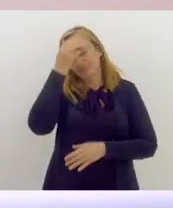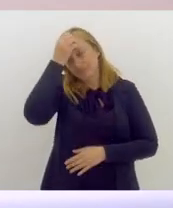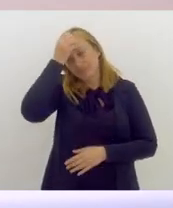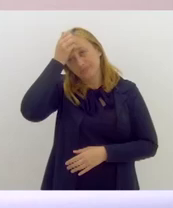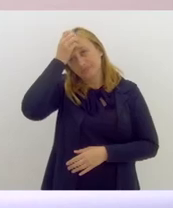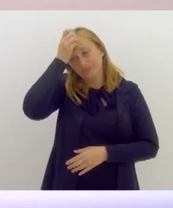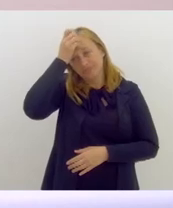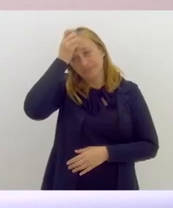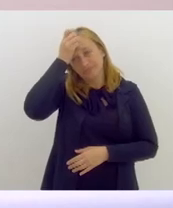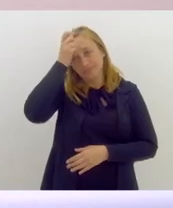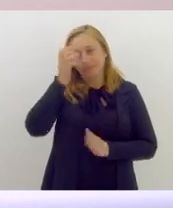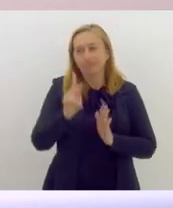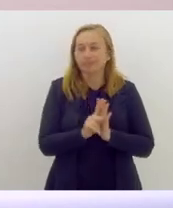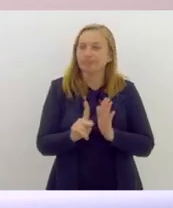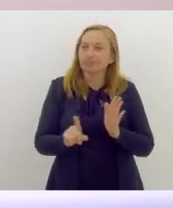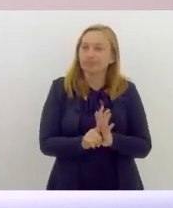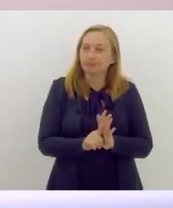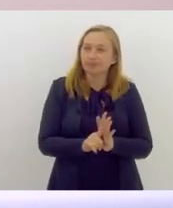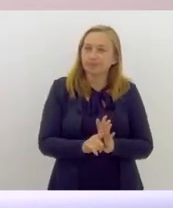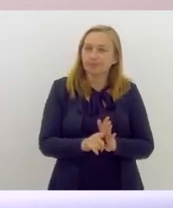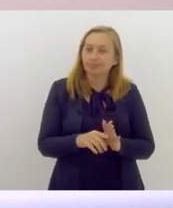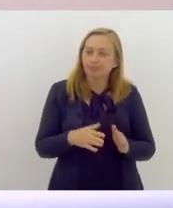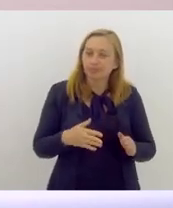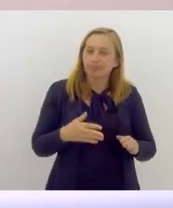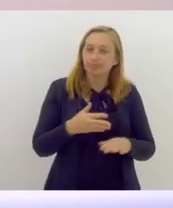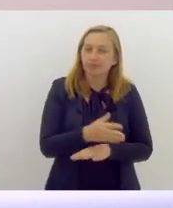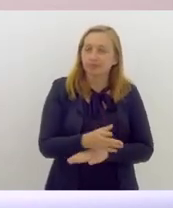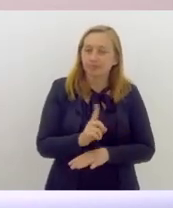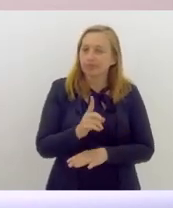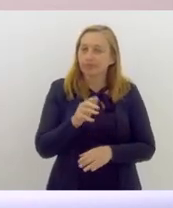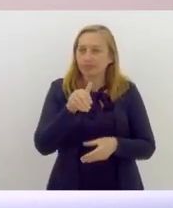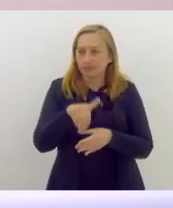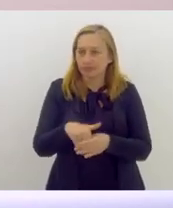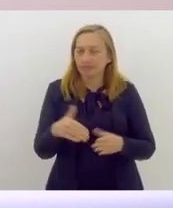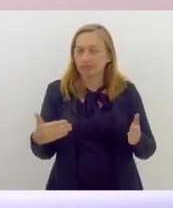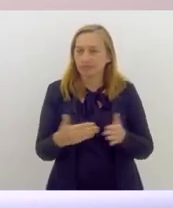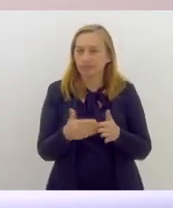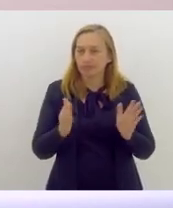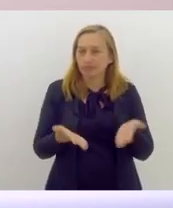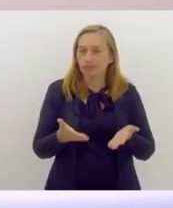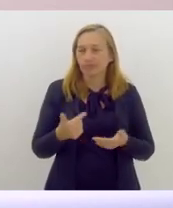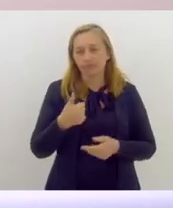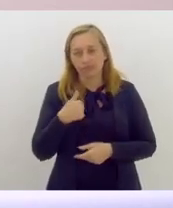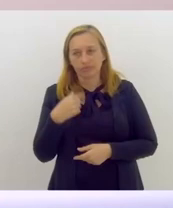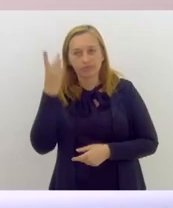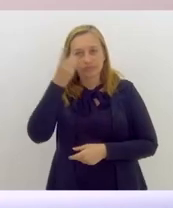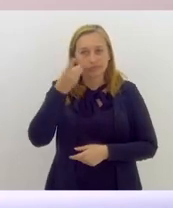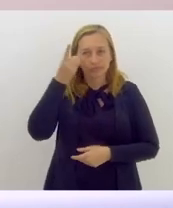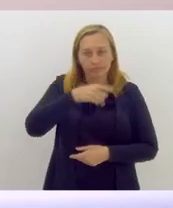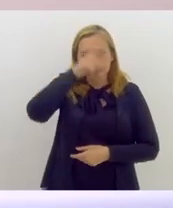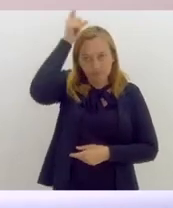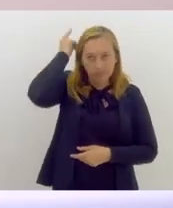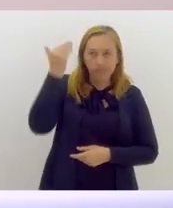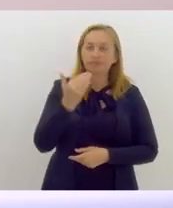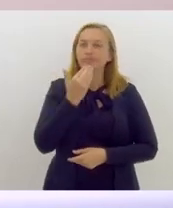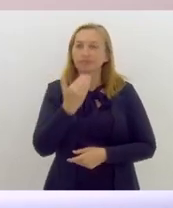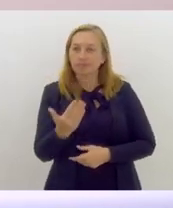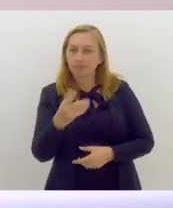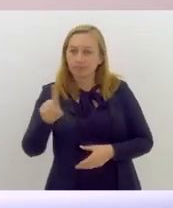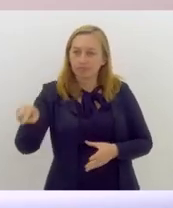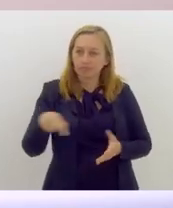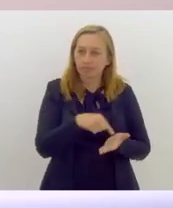esse projeto de lei nós temos entrada mas não foi votado até hoje todas as vezes que tanto eu deputados pedimos para pausar